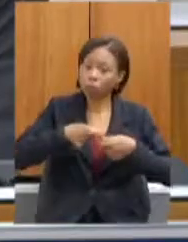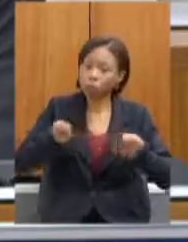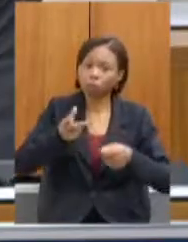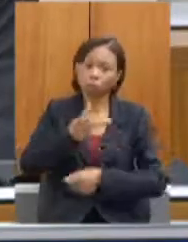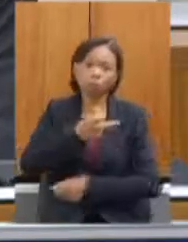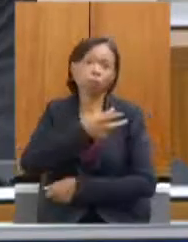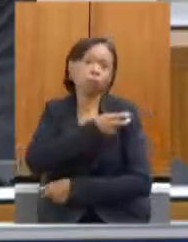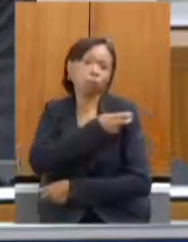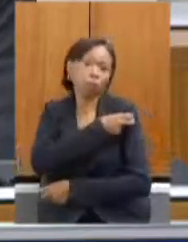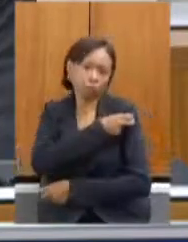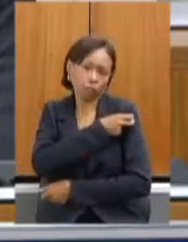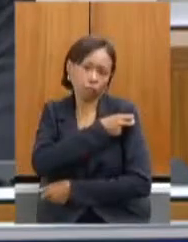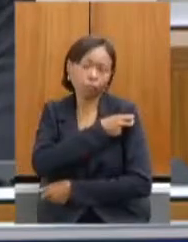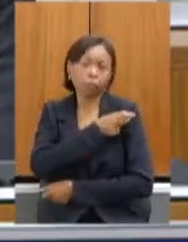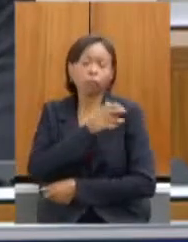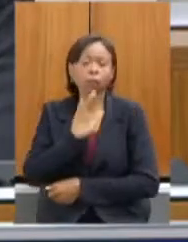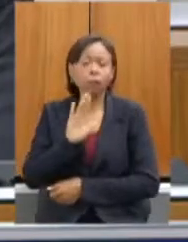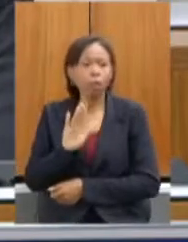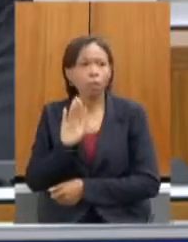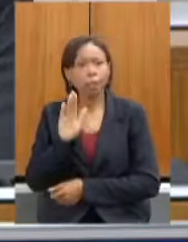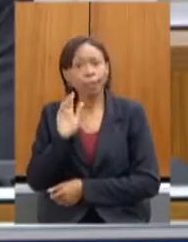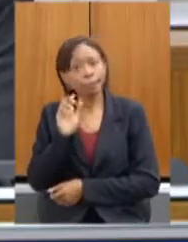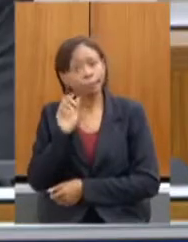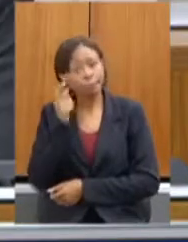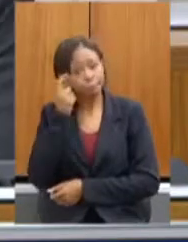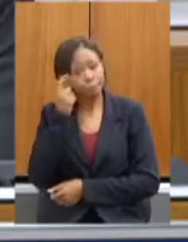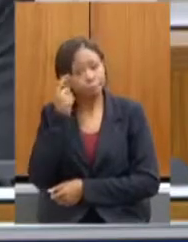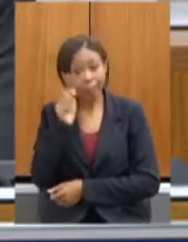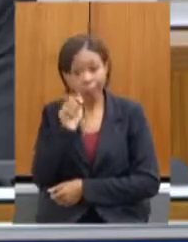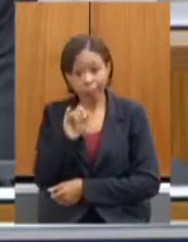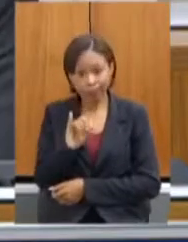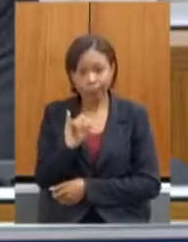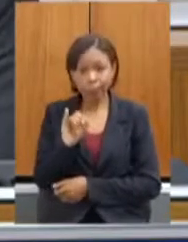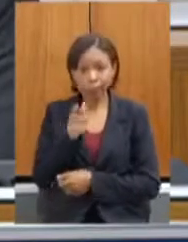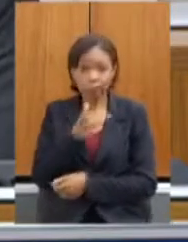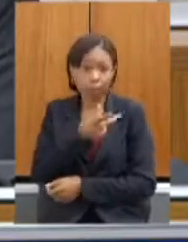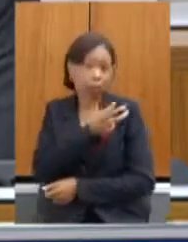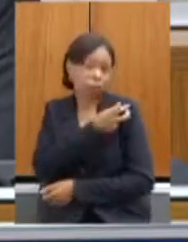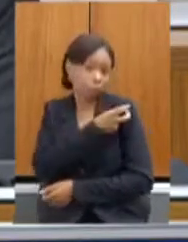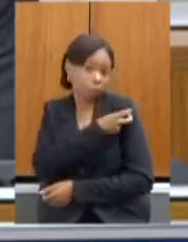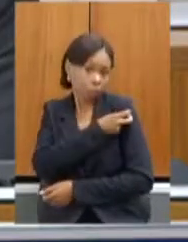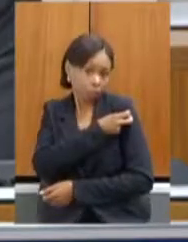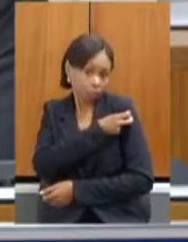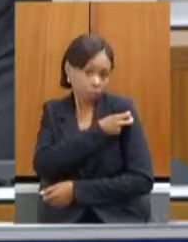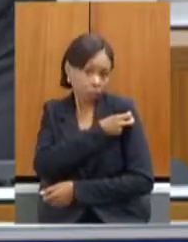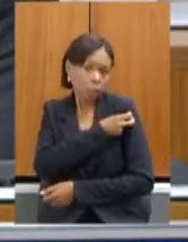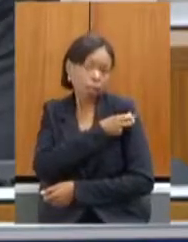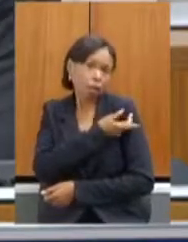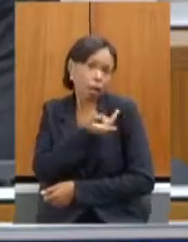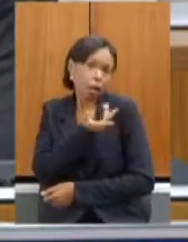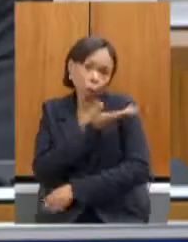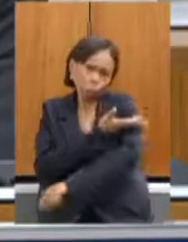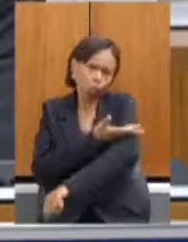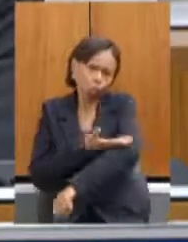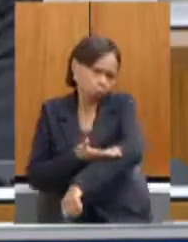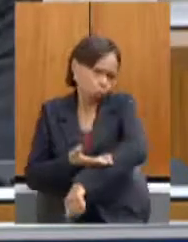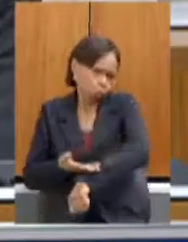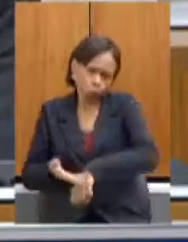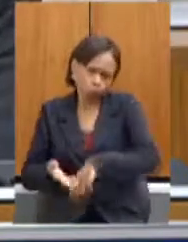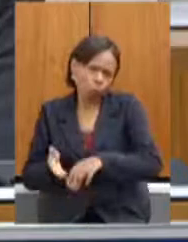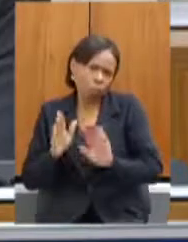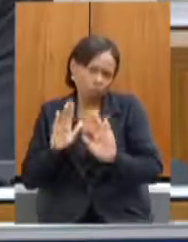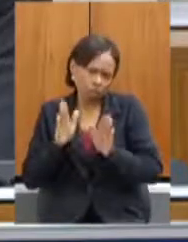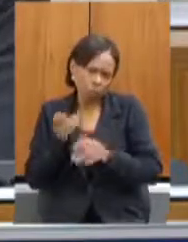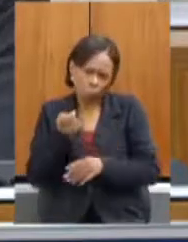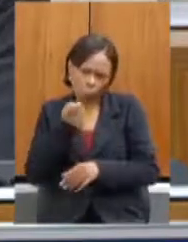é levando em e se a vacina fofo uma vacina habitual que é provável que já